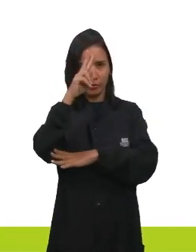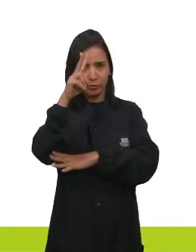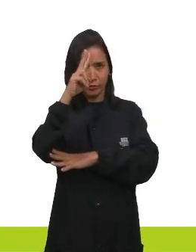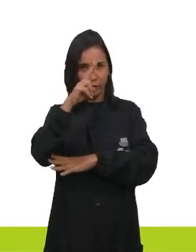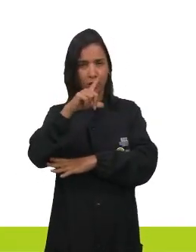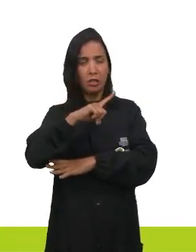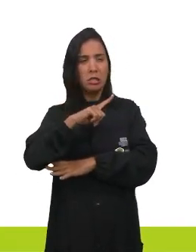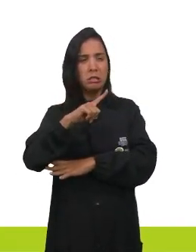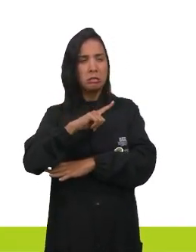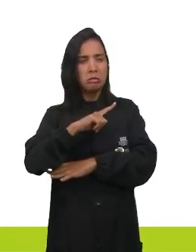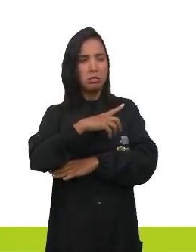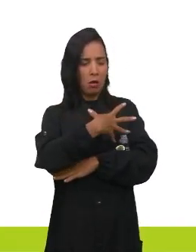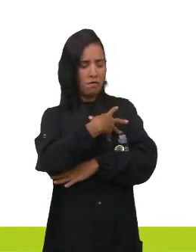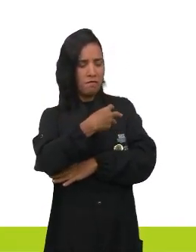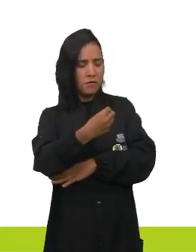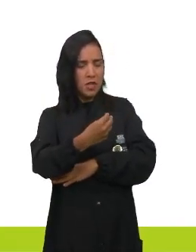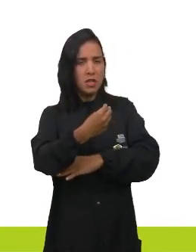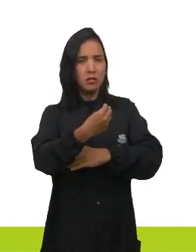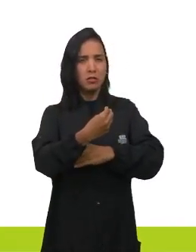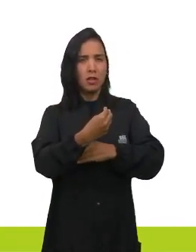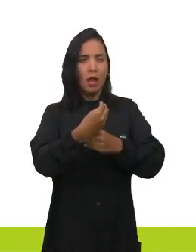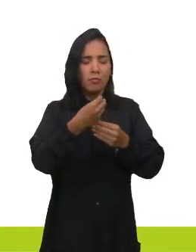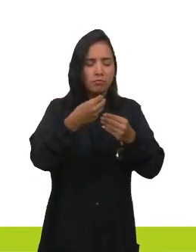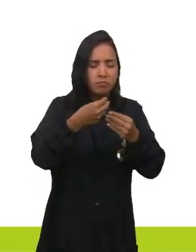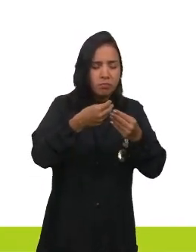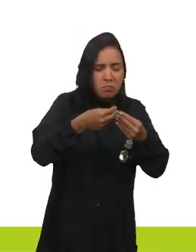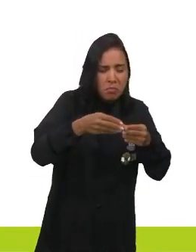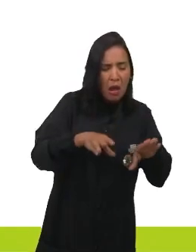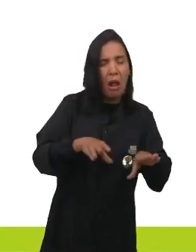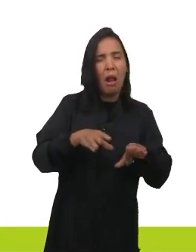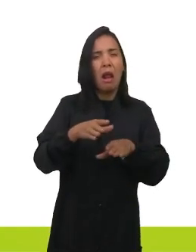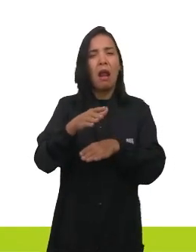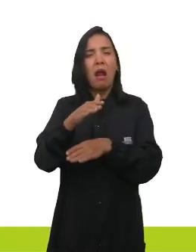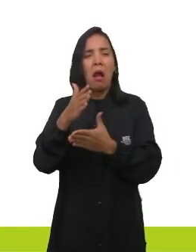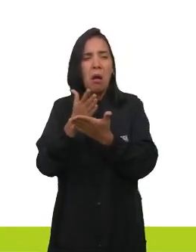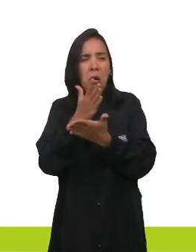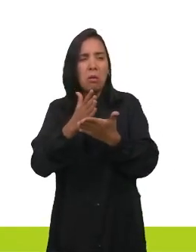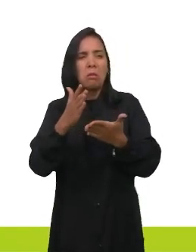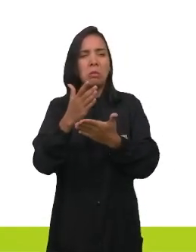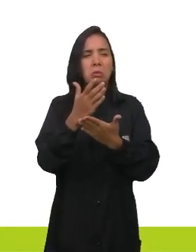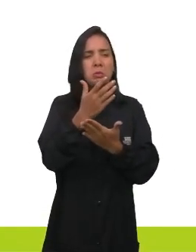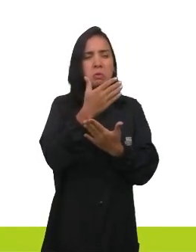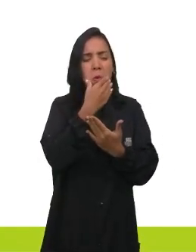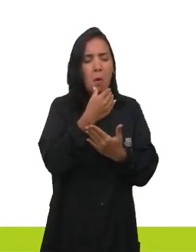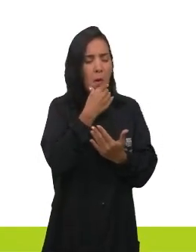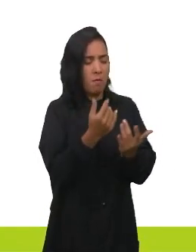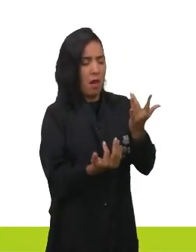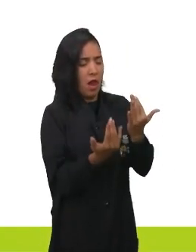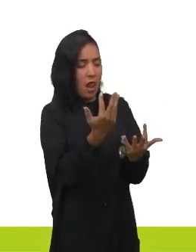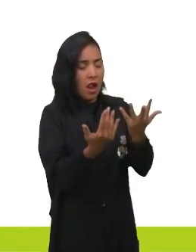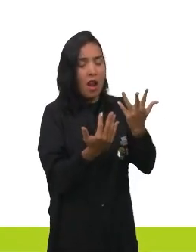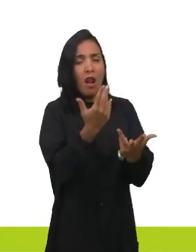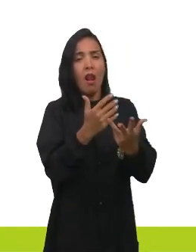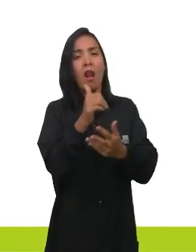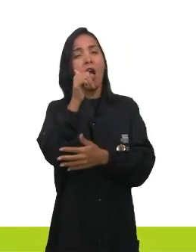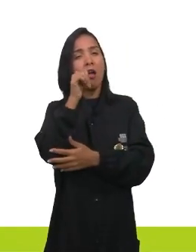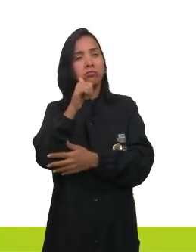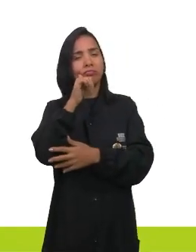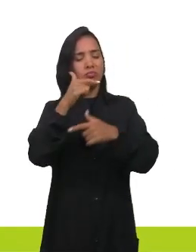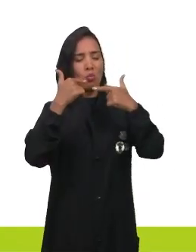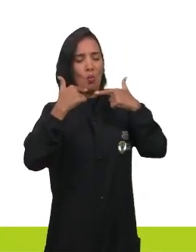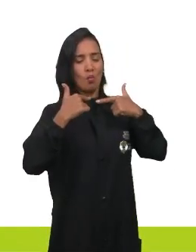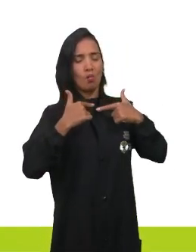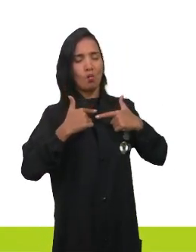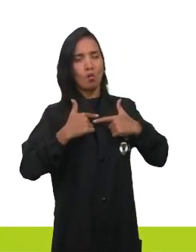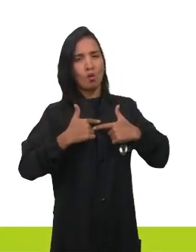pranto, homens assados lentamente em fornos de cal, mulheres nuas recebendo